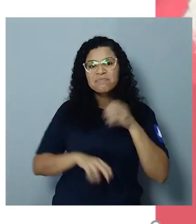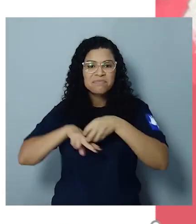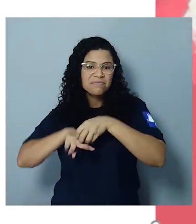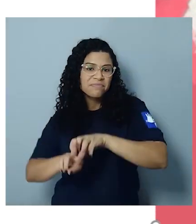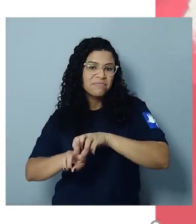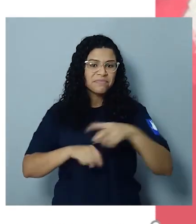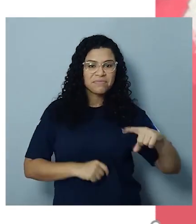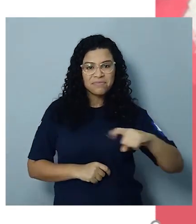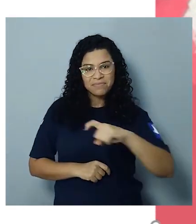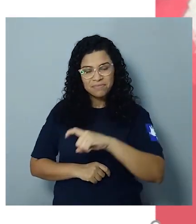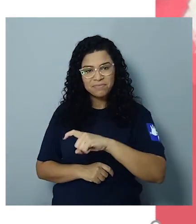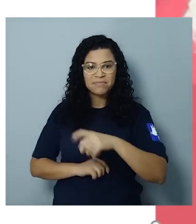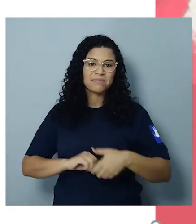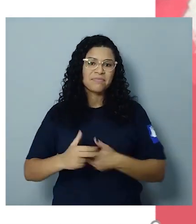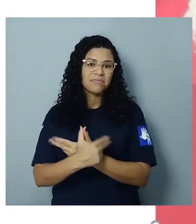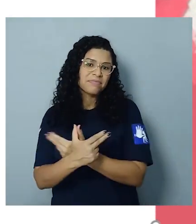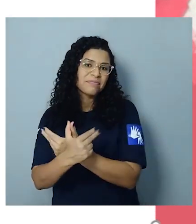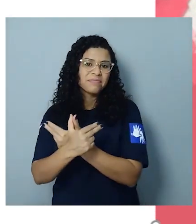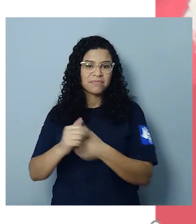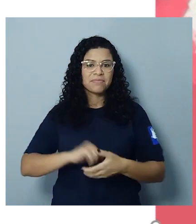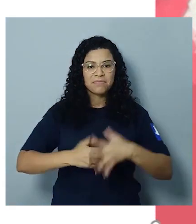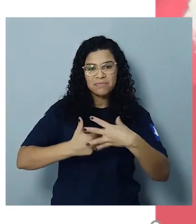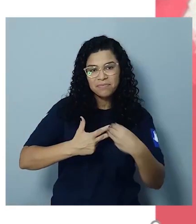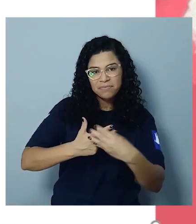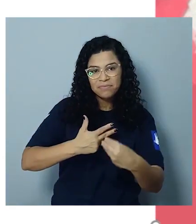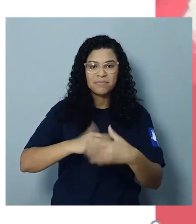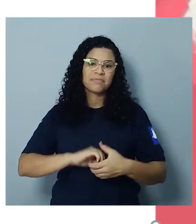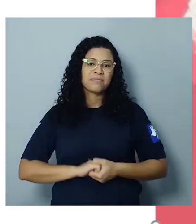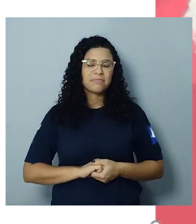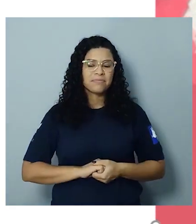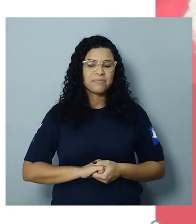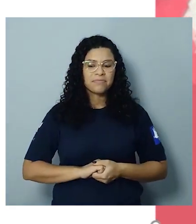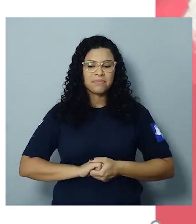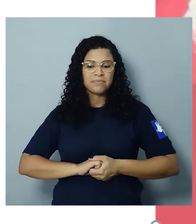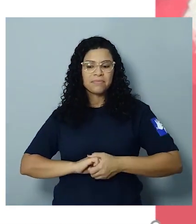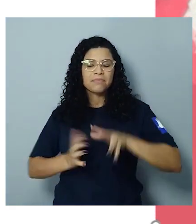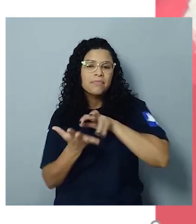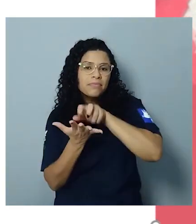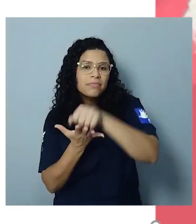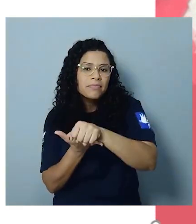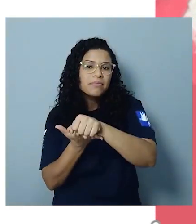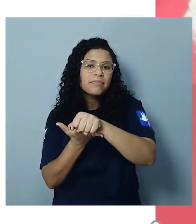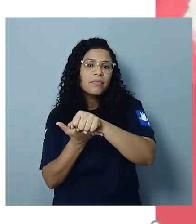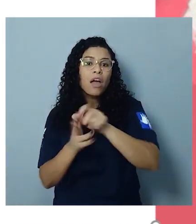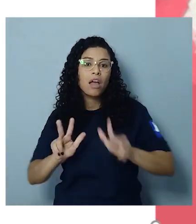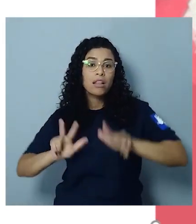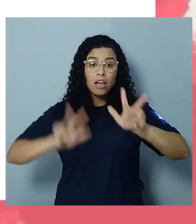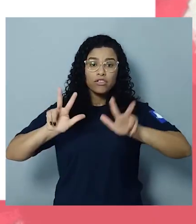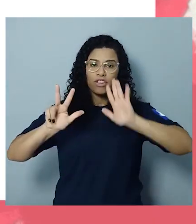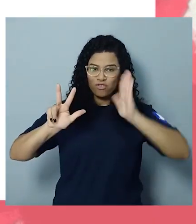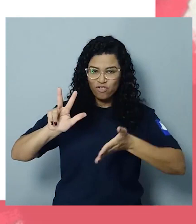caracol minhoca Mariposa Libélula tatuzinho Centopéia lagartixa Opa